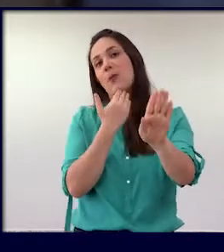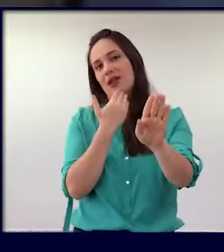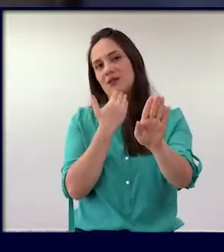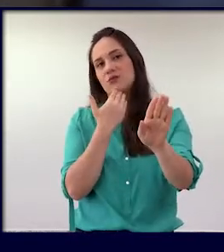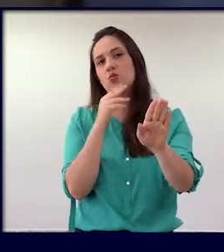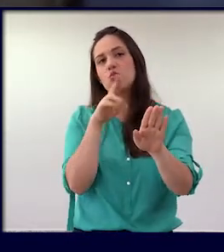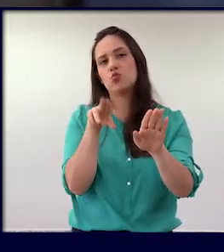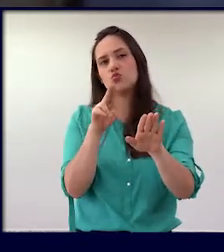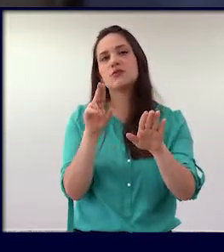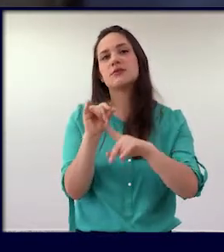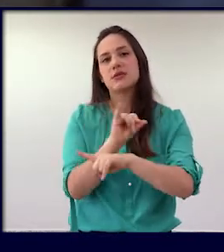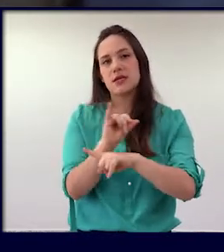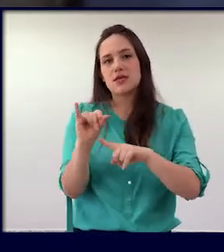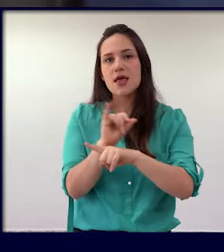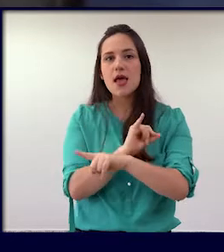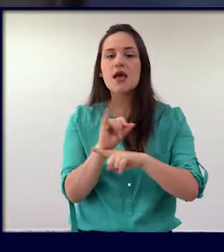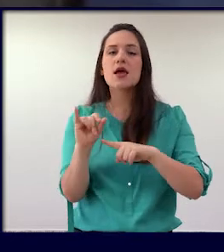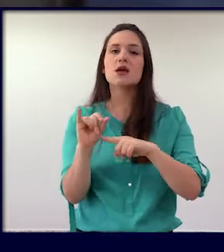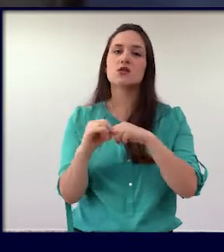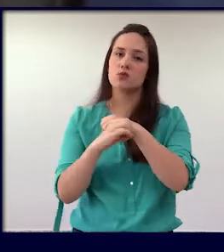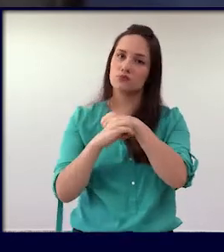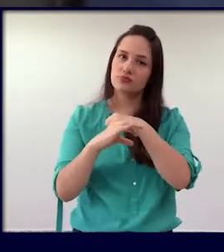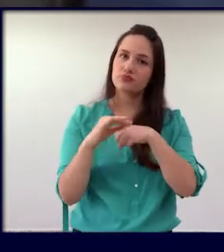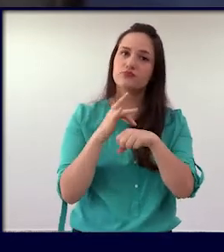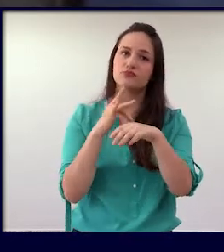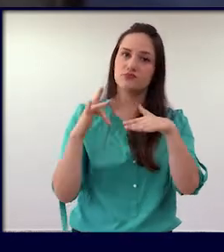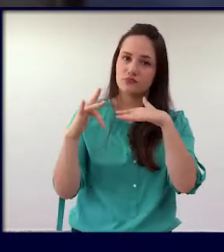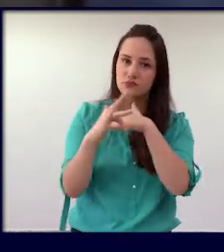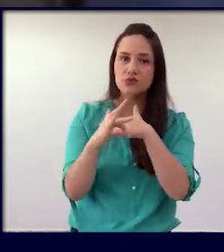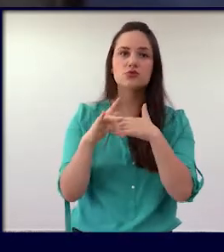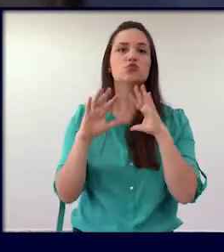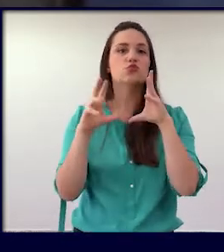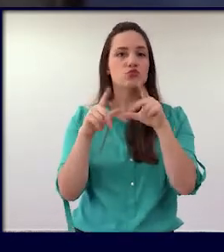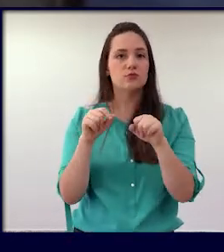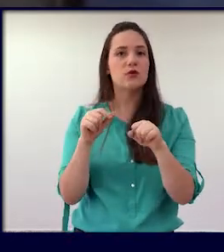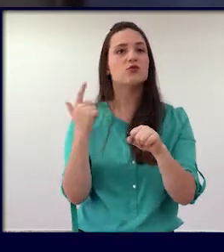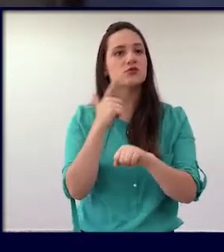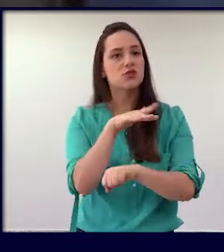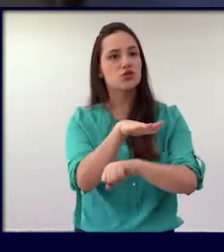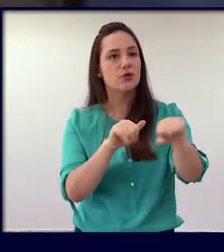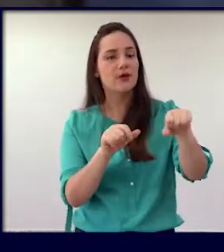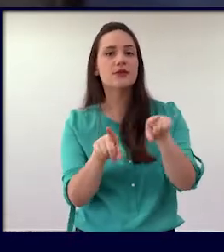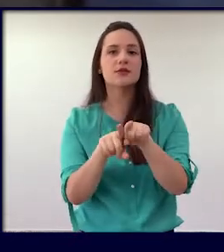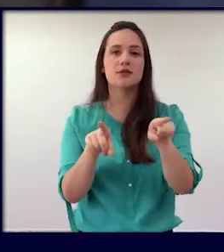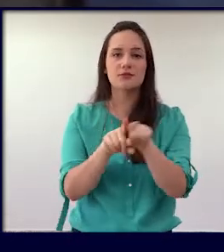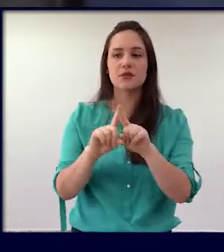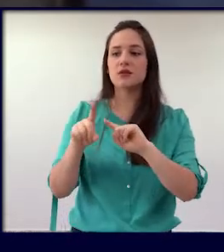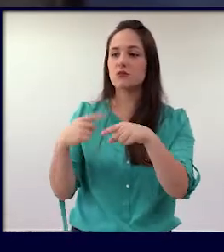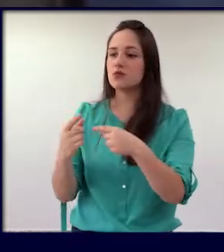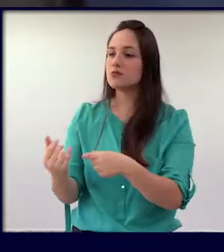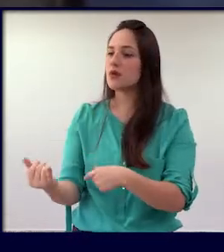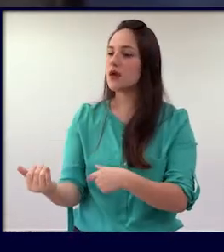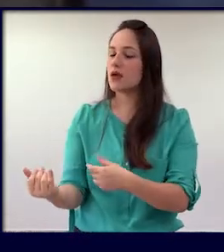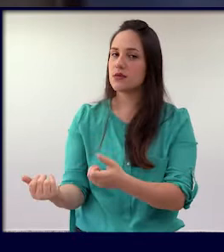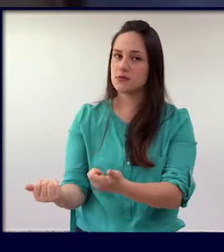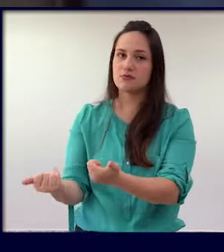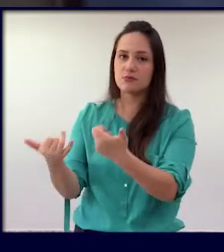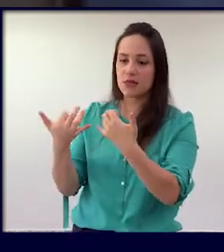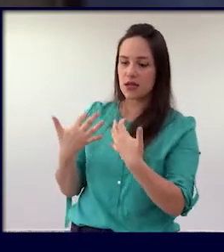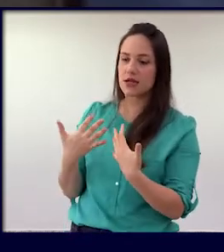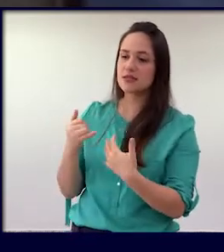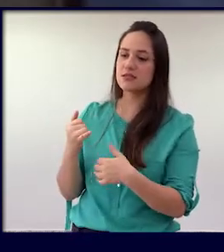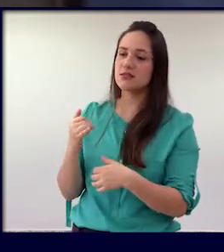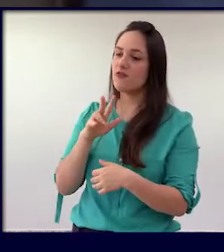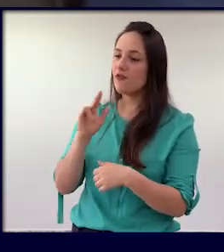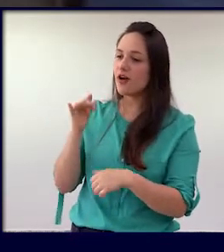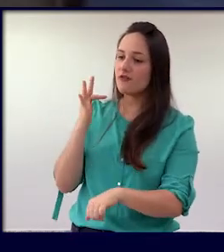de ferramentas de comunicação, de meios de comunicação, para tanto fazer esse chamamento, como também para receber as